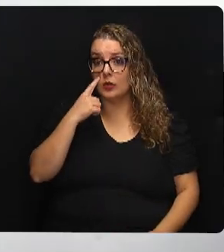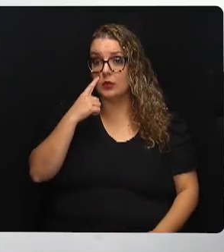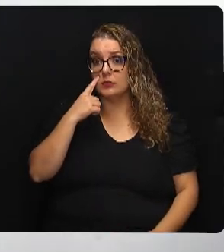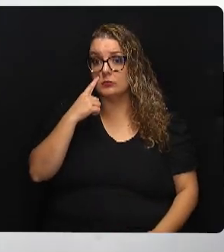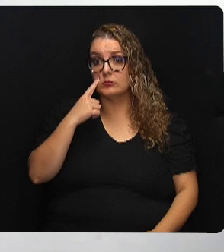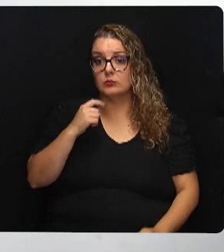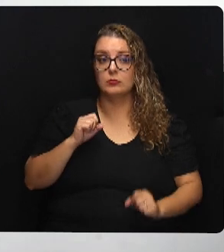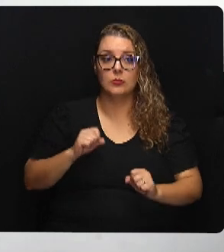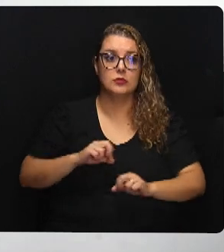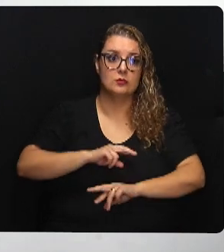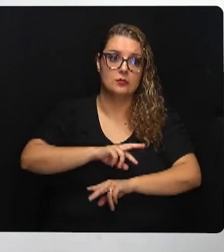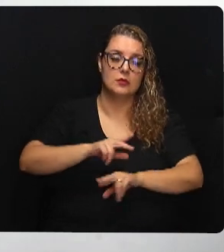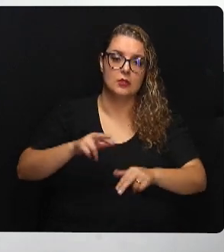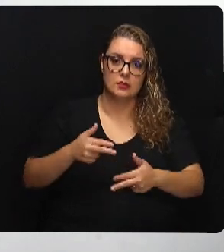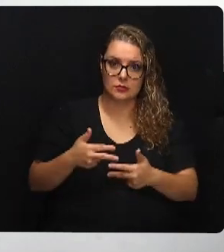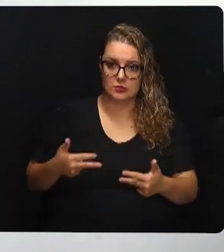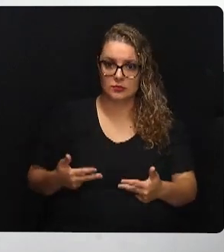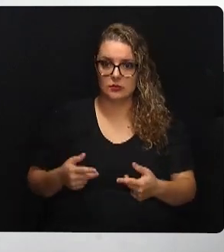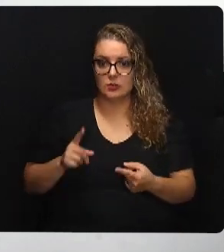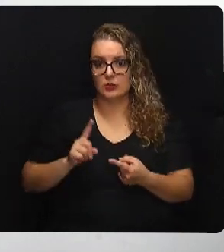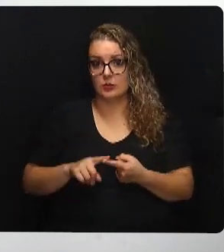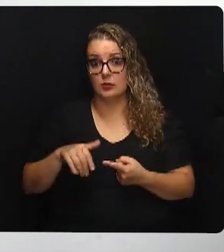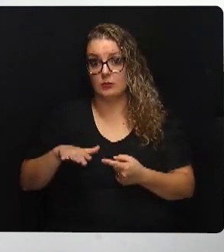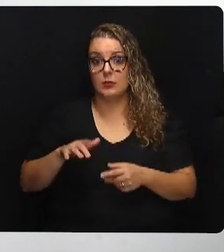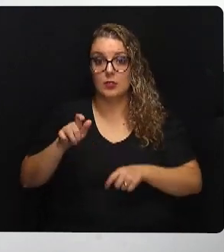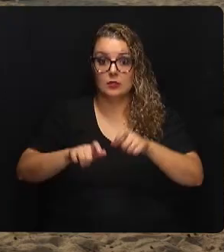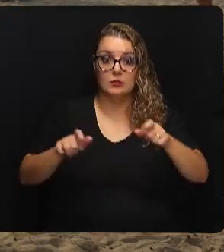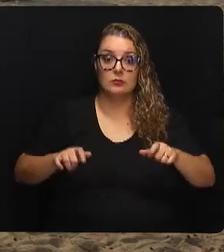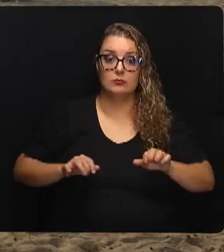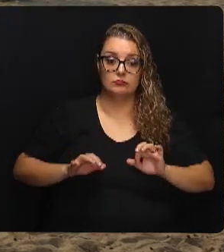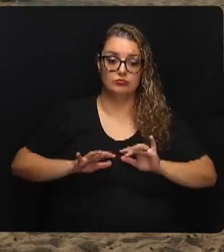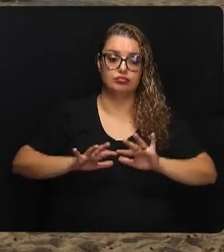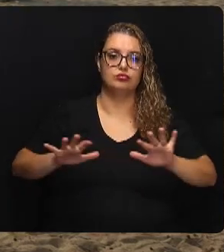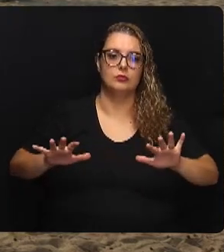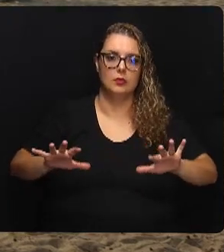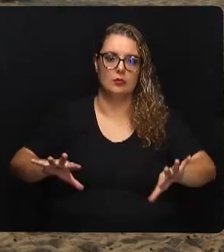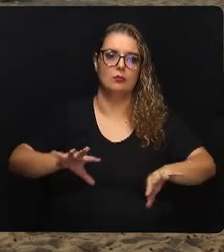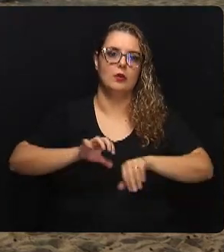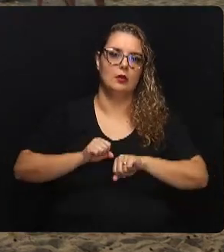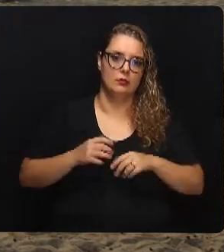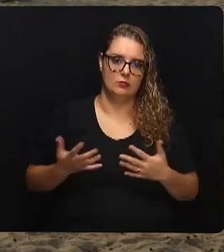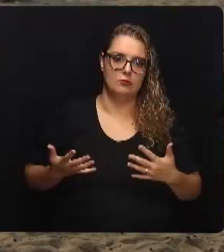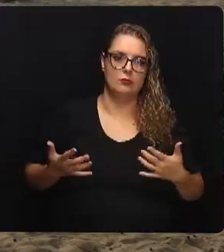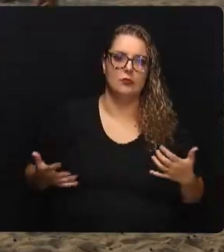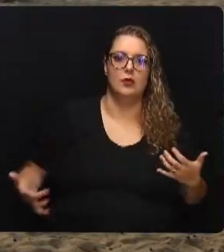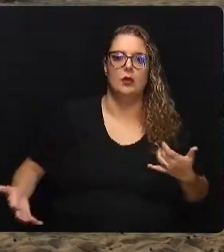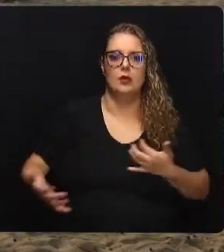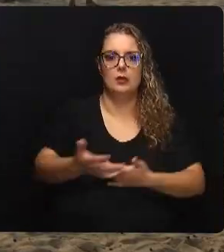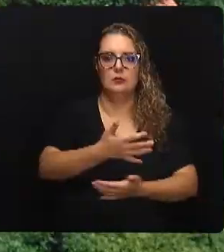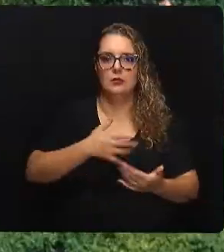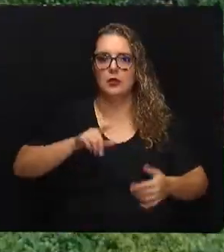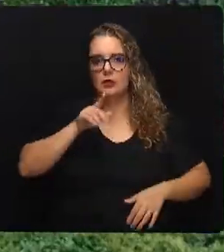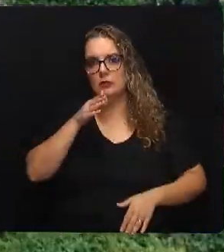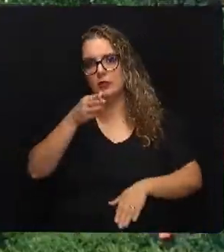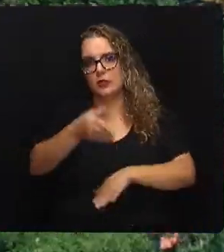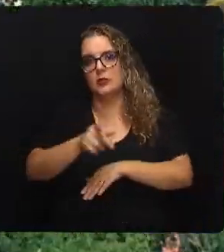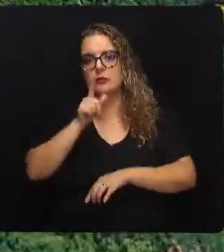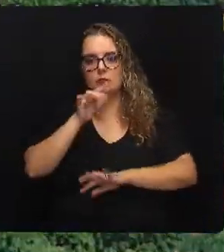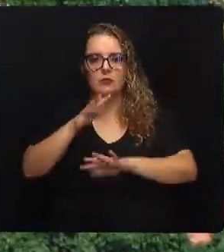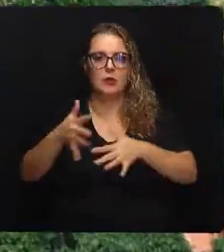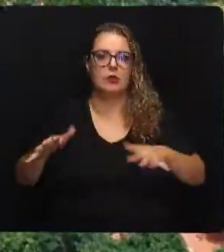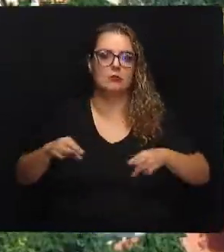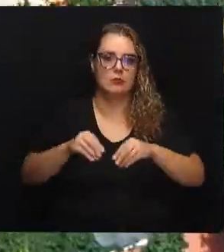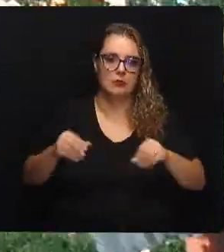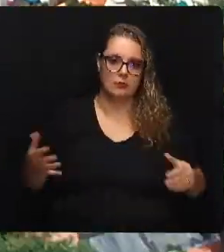Olha, podem ter vários fatores. Um deles é você ter mais pessoas expostas, né? Mais pessoas indo à